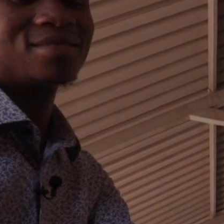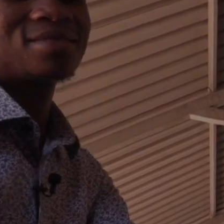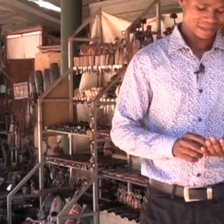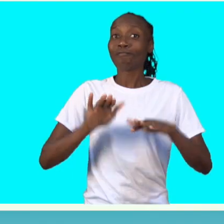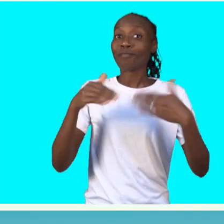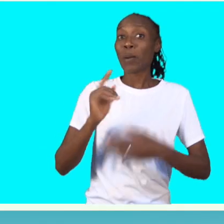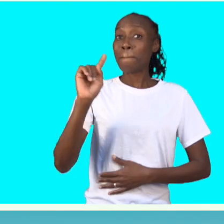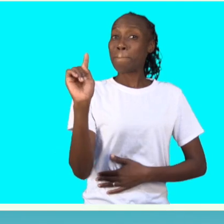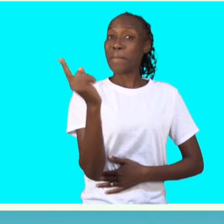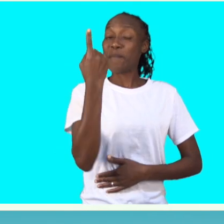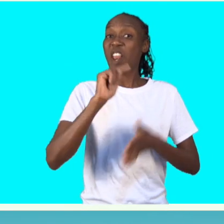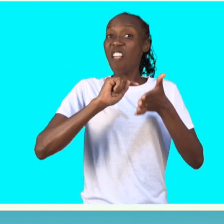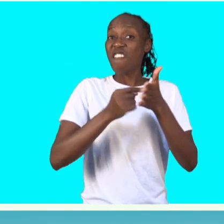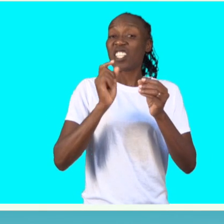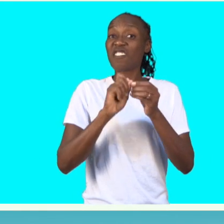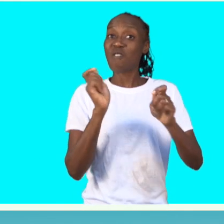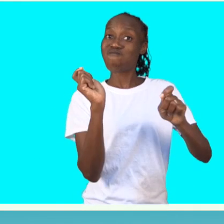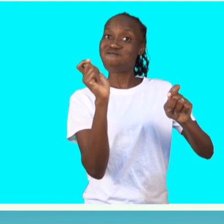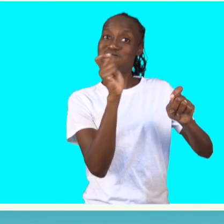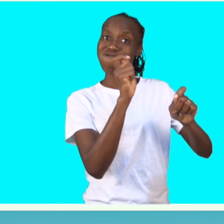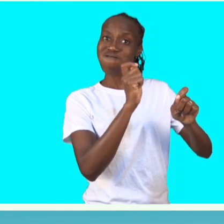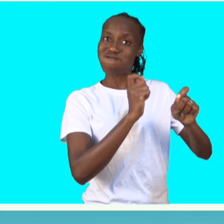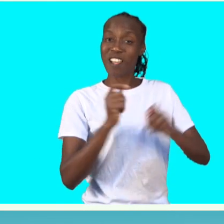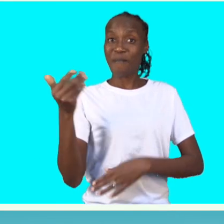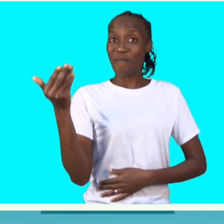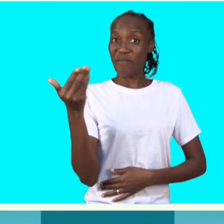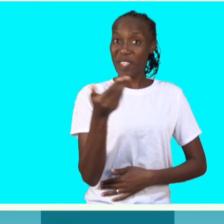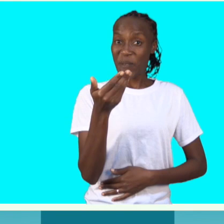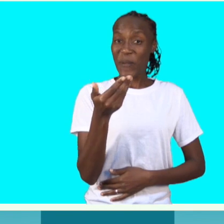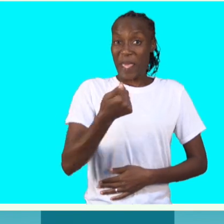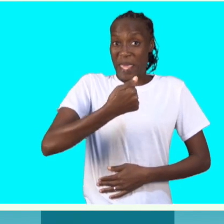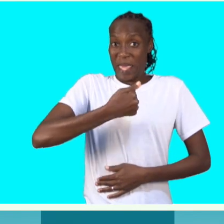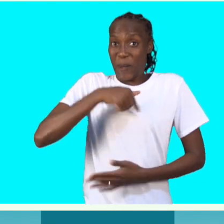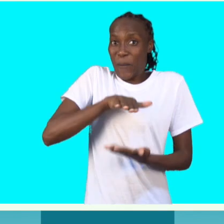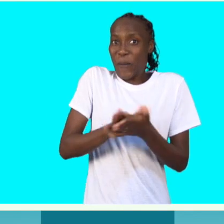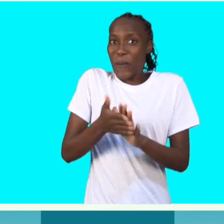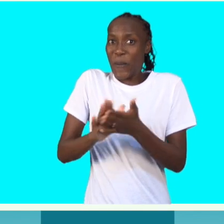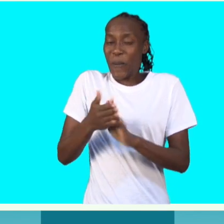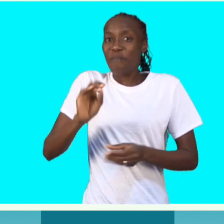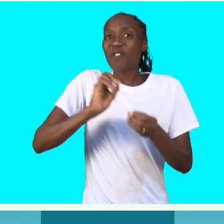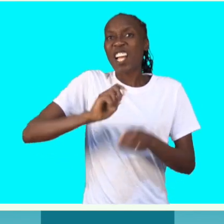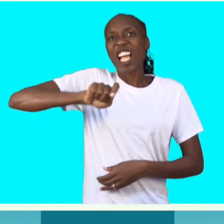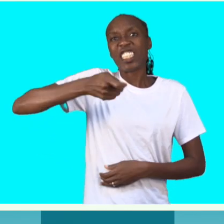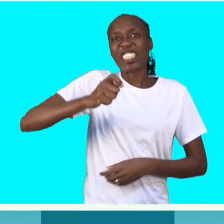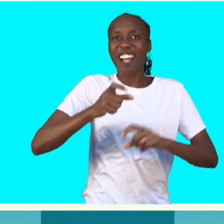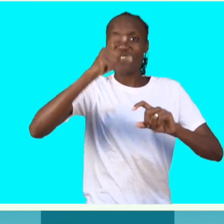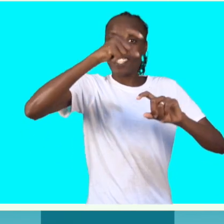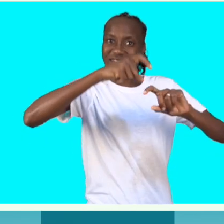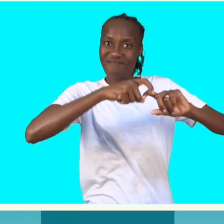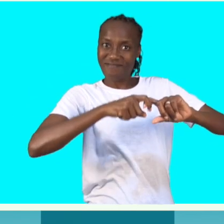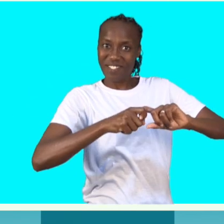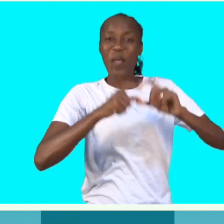A primeira obra aqui, no mundo artesanal, que produzi, foi um chaveiro